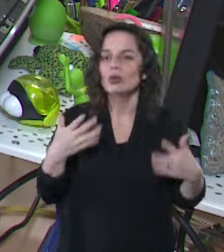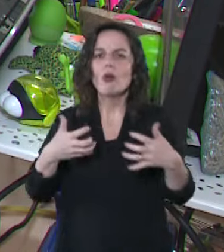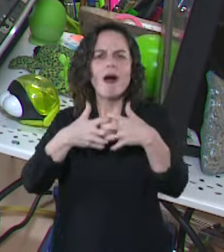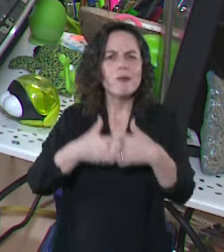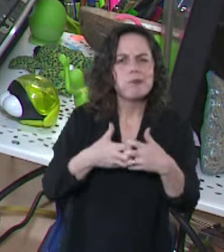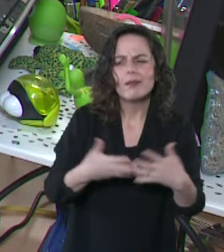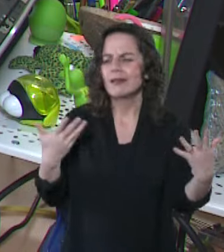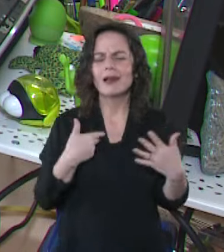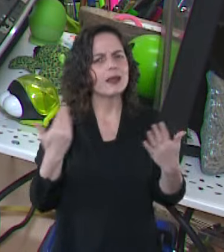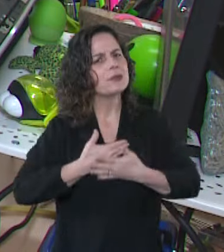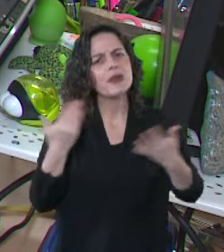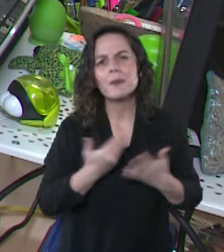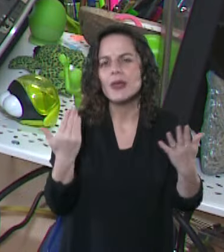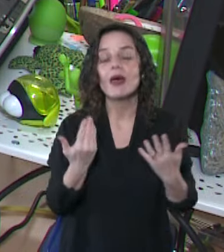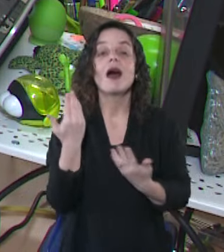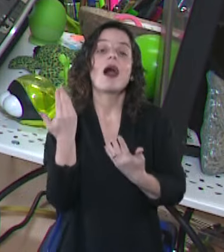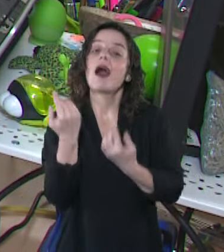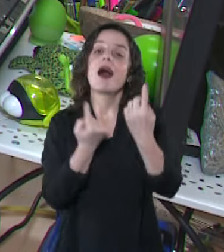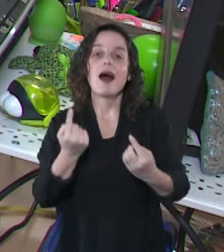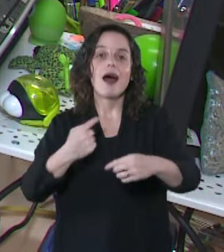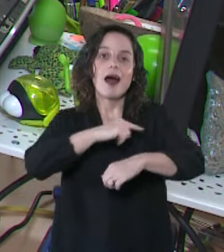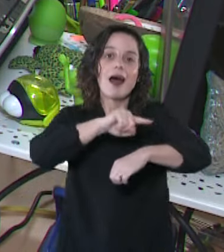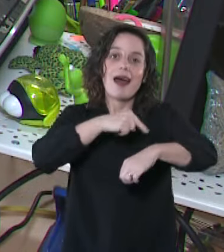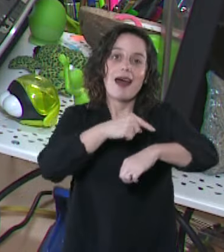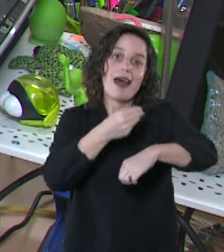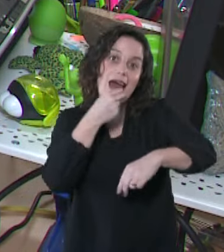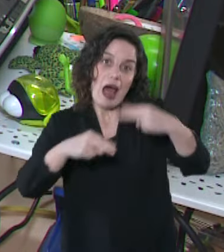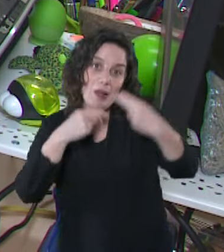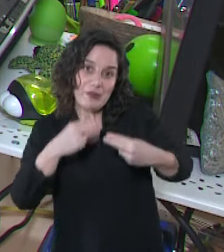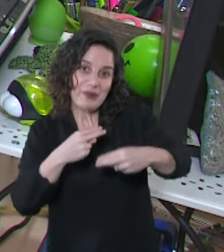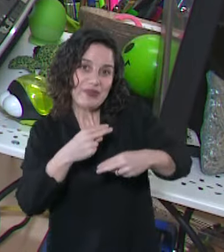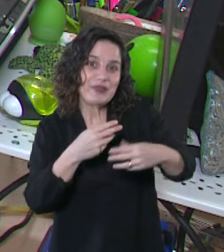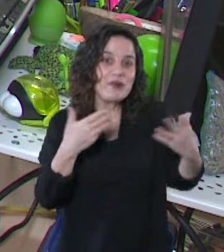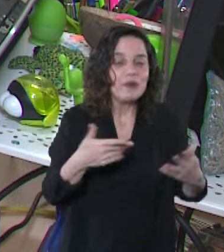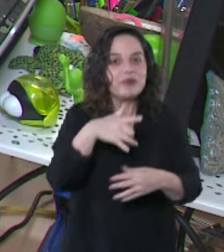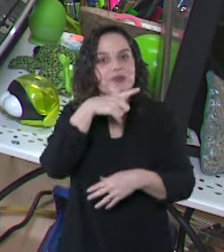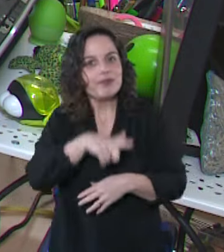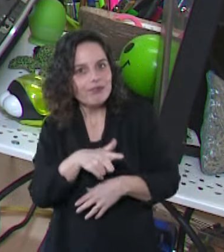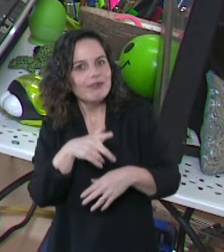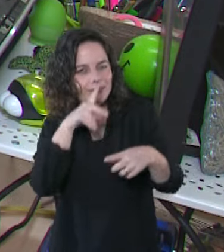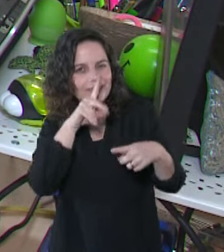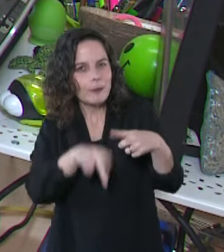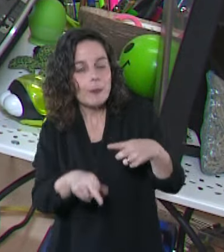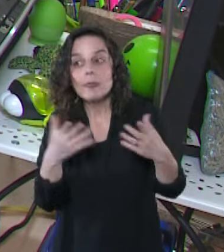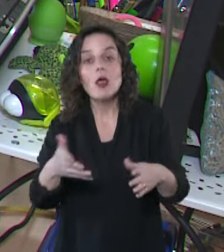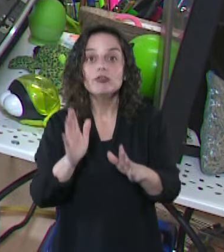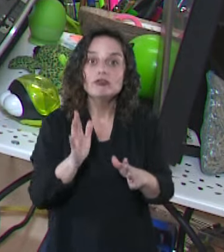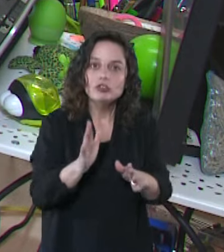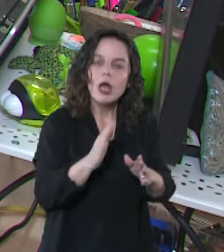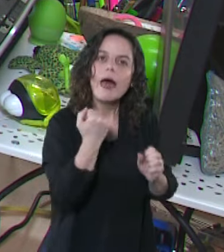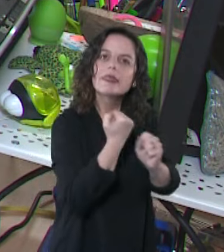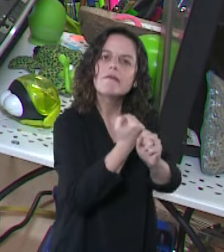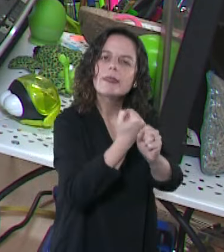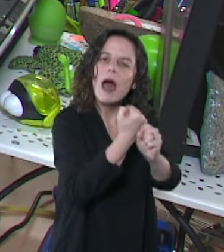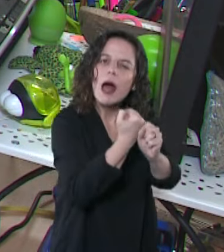não consigo. E às vezes as nossas horas de almoço, às vezes o nosso café, acaba por dizer, olha, já fizeste aquela atividade formativa, olha,